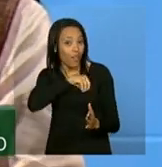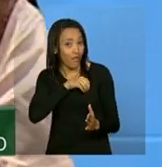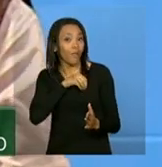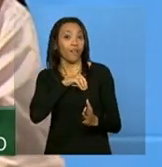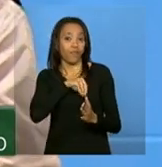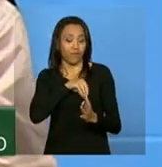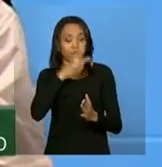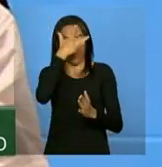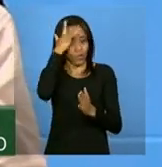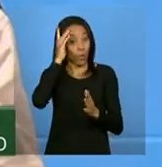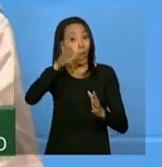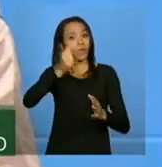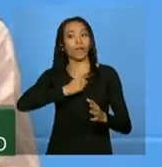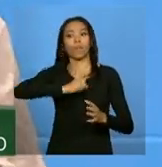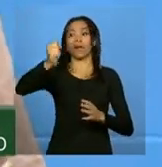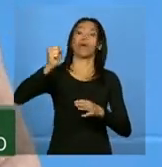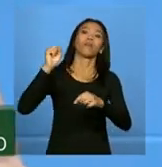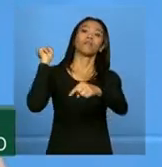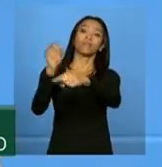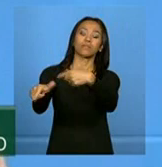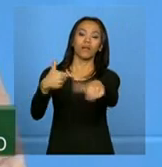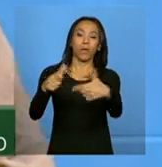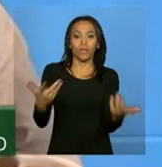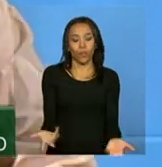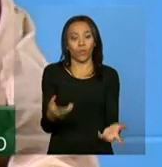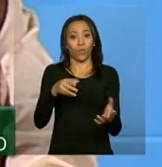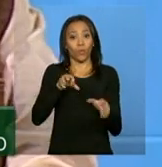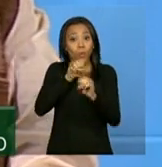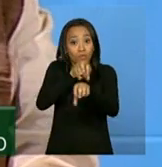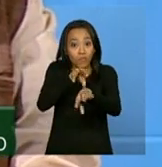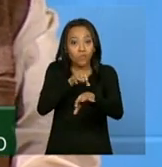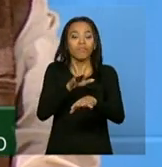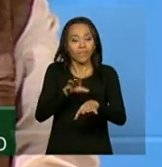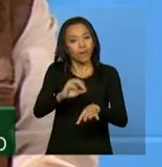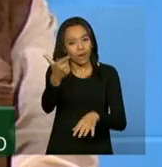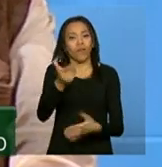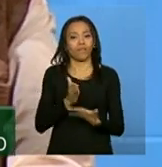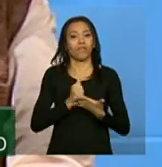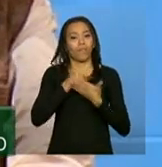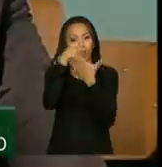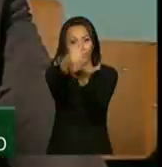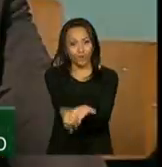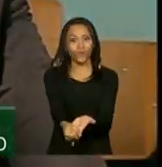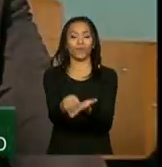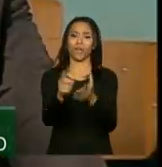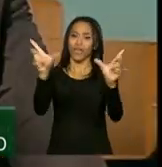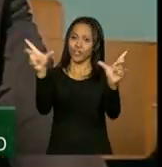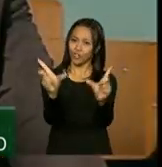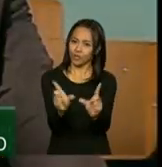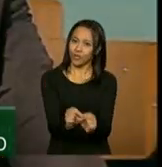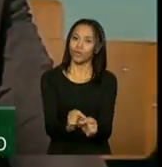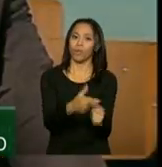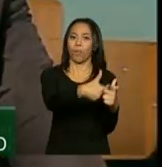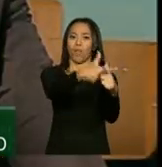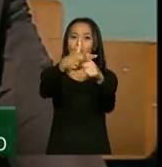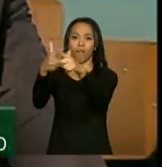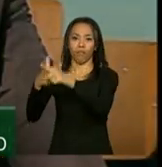vez que ela entre no mercado de trabalho. Ou seja, a educação ajuda sim a mitigar os efeitos adversos da crise econômica.